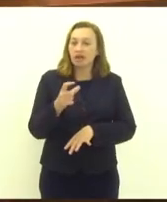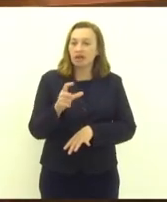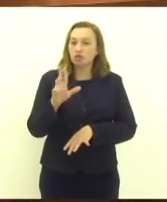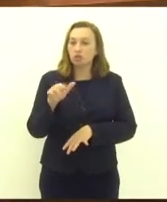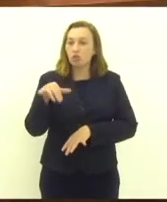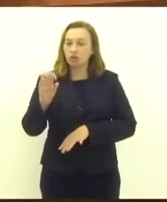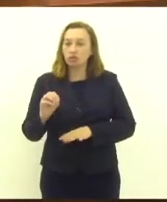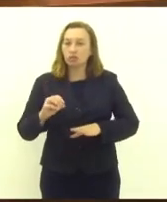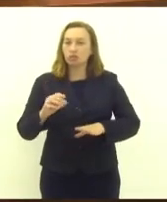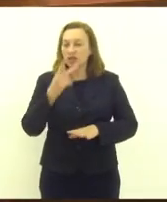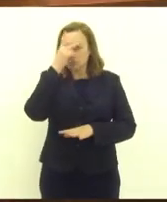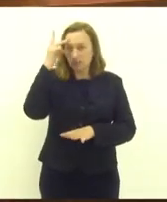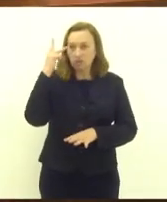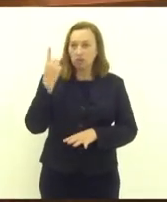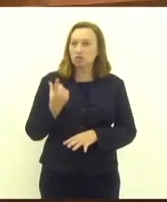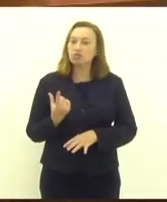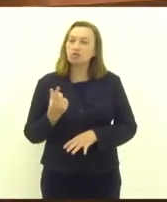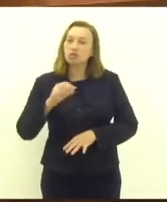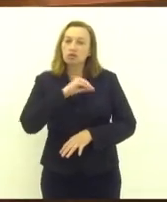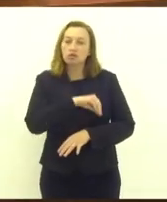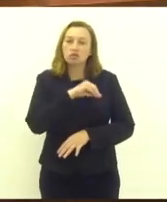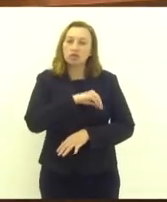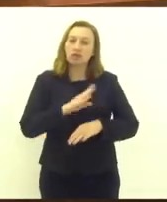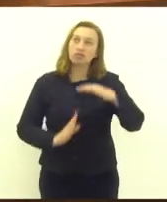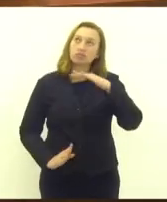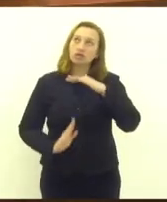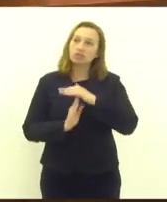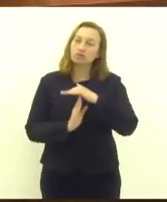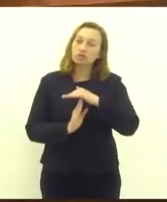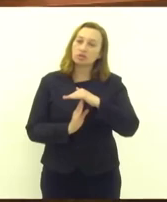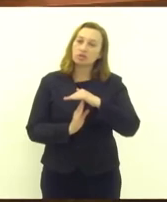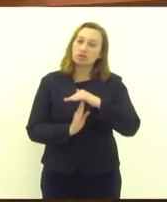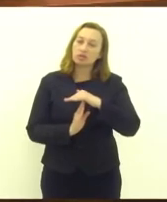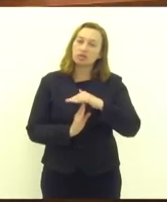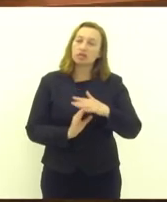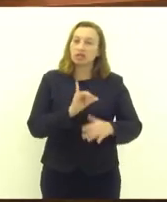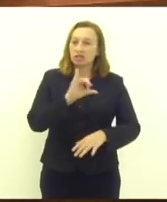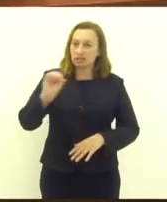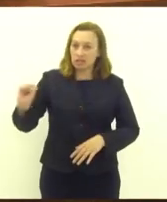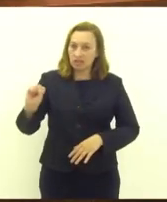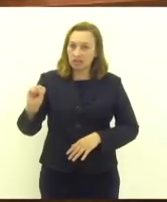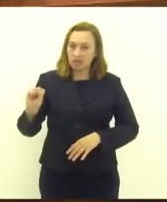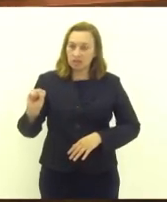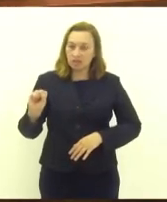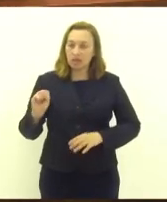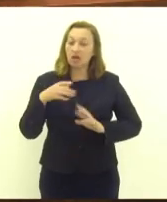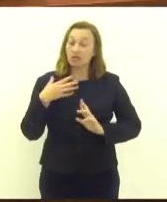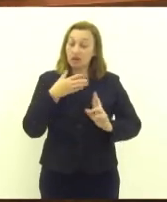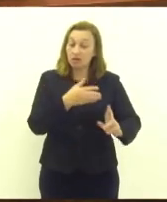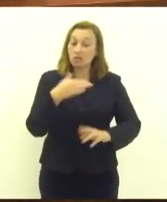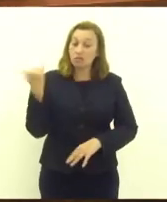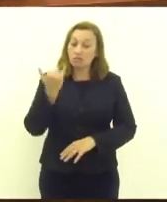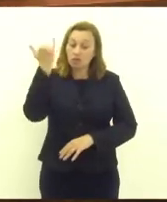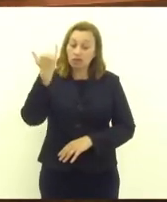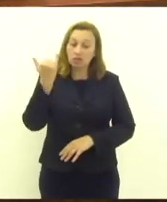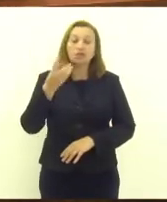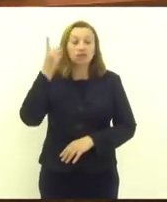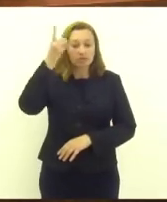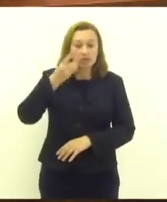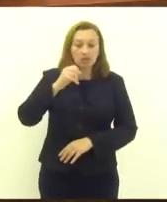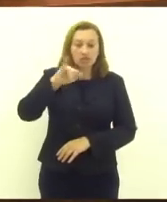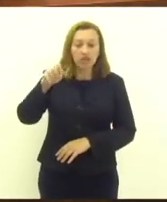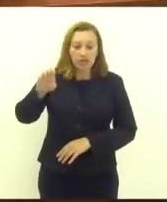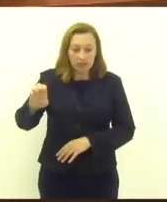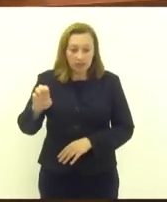aquelas pessoas com renda até o limite do teto do INSS essa é uma referência importante então Deputado Jari